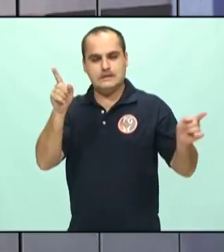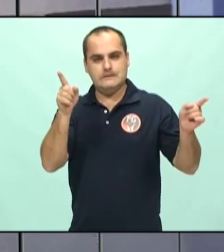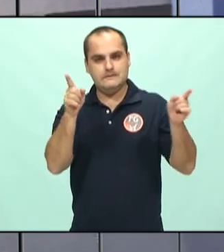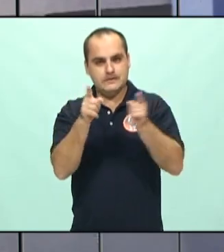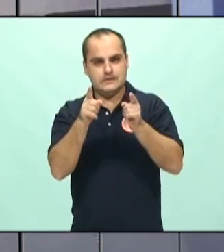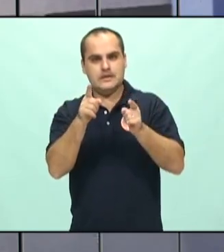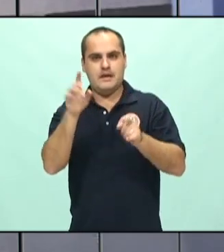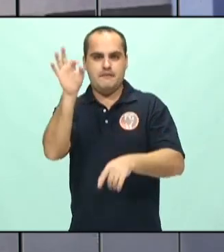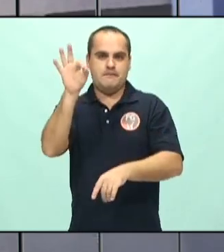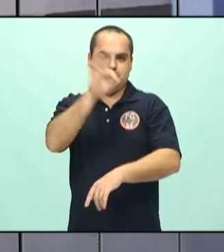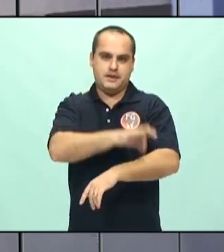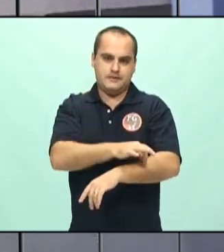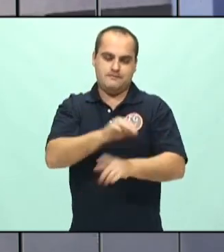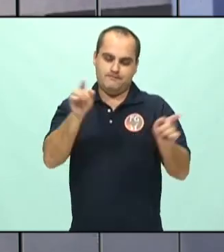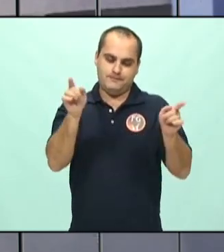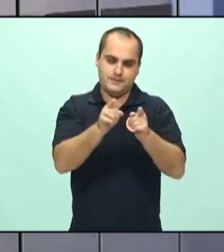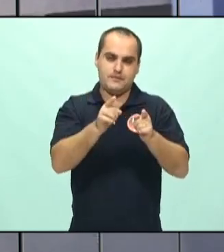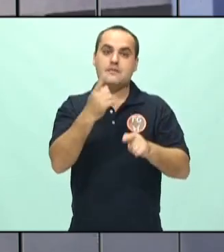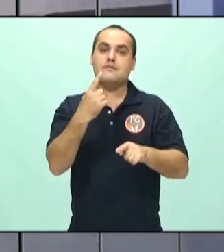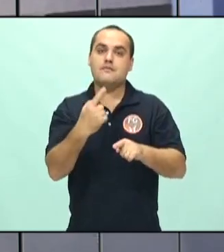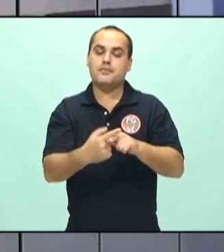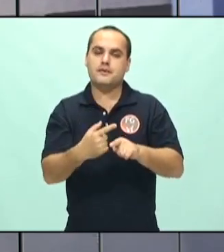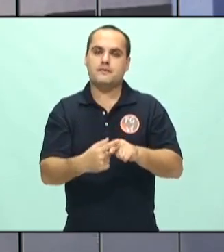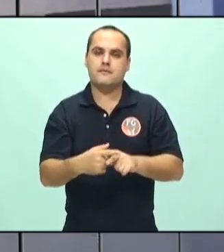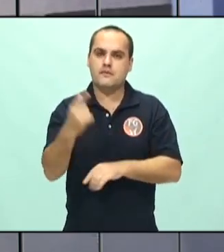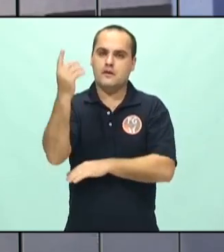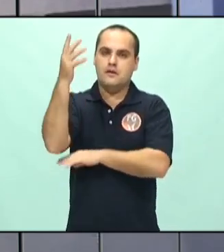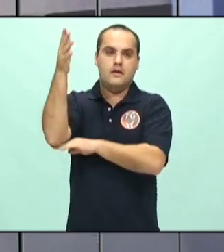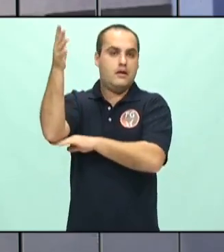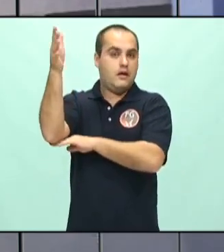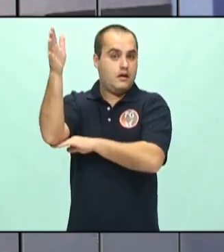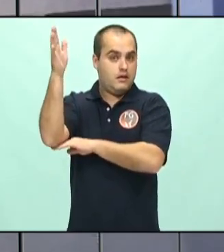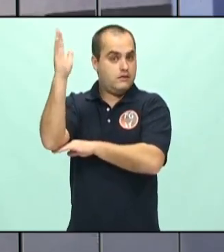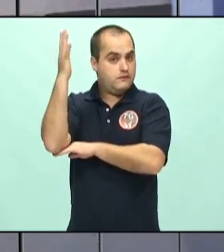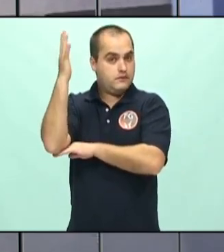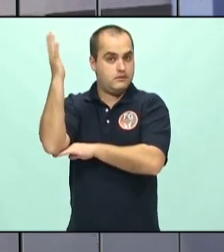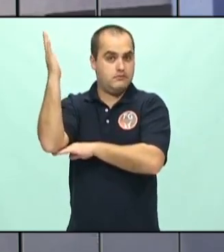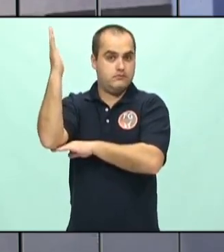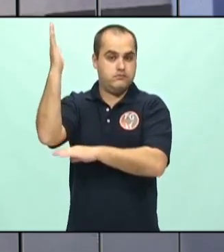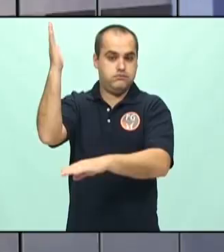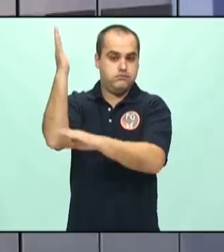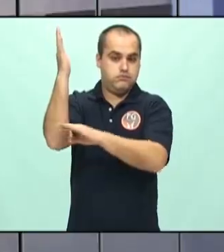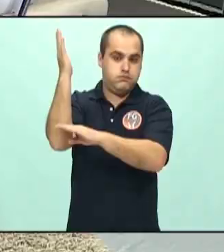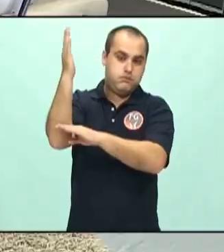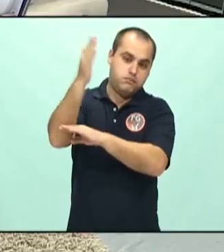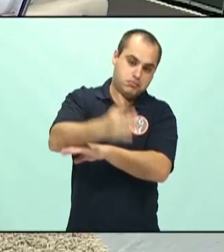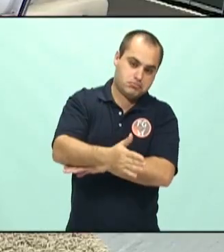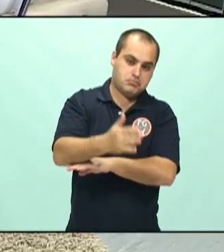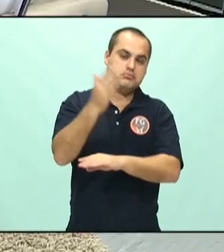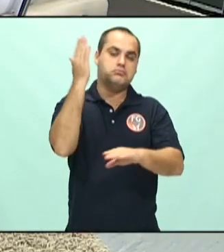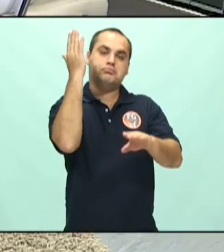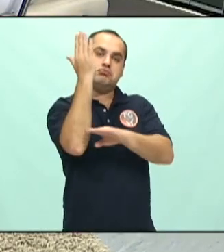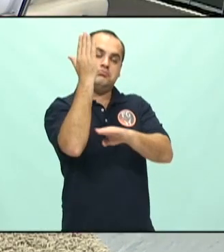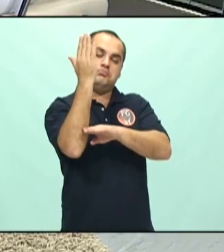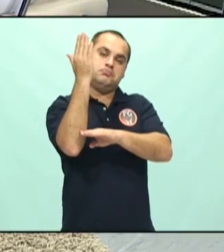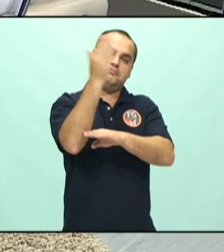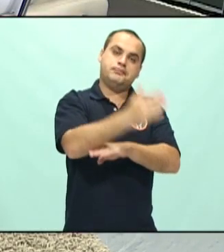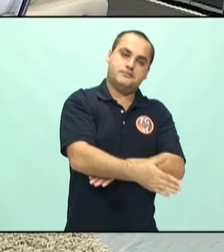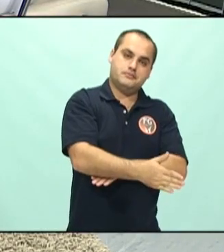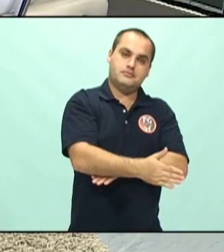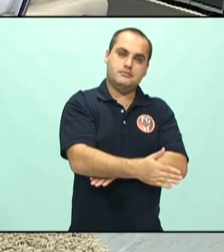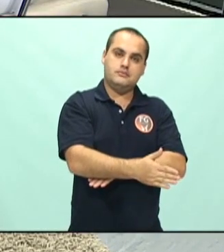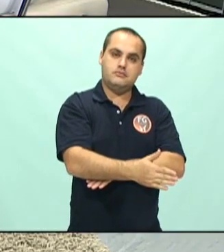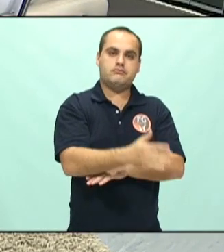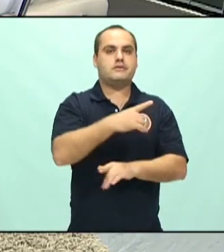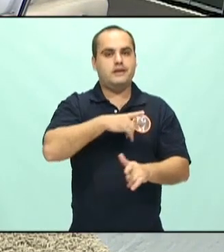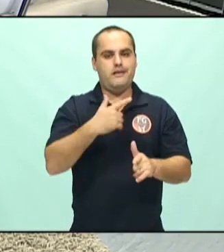porque a desmatação foi é a foi muito grande e trouxe muitos problemas simples